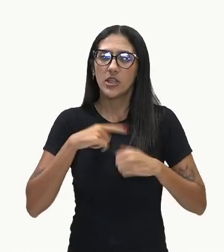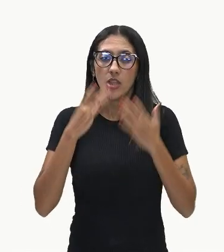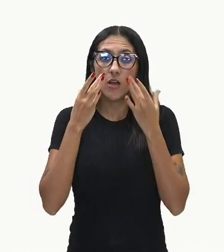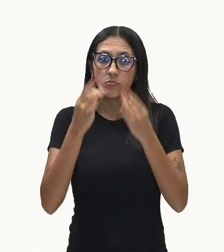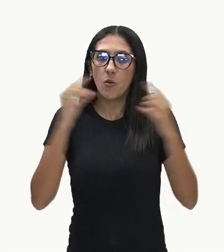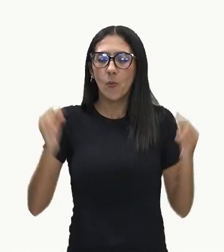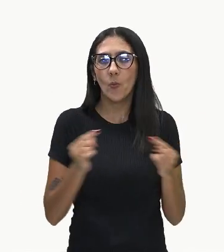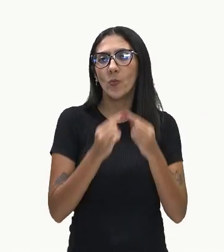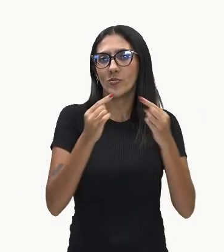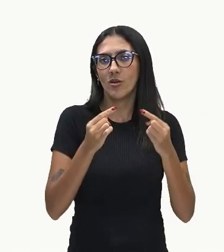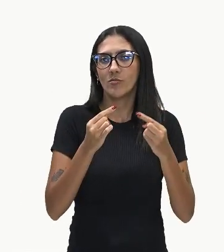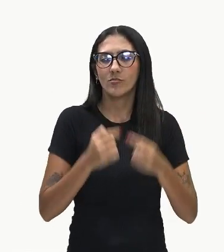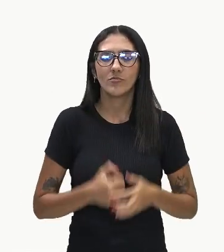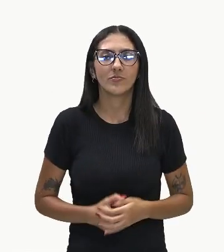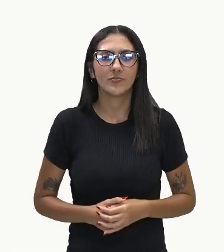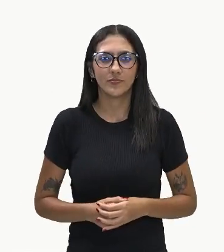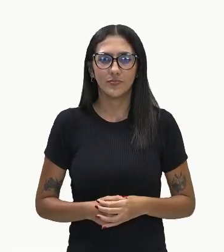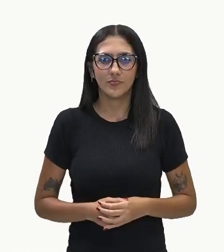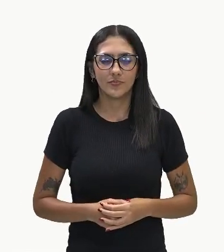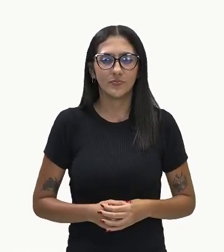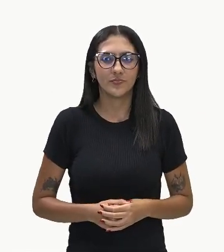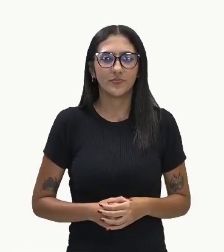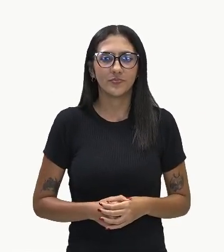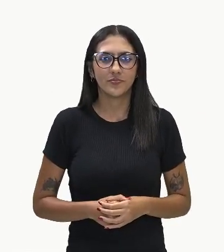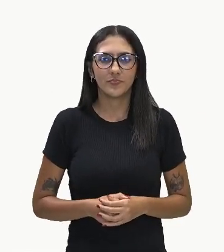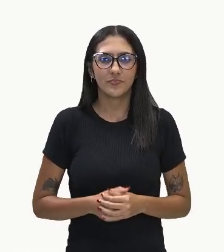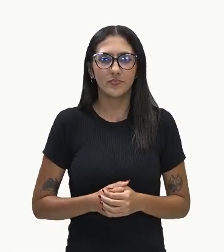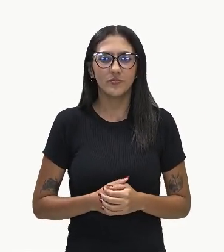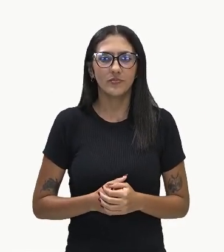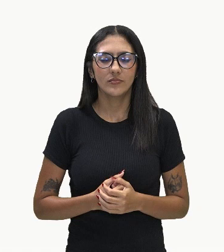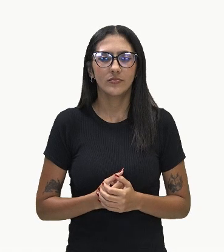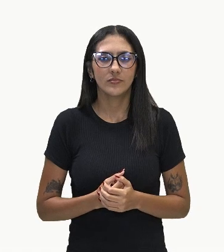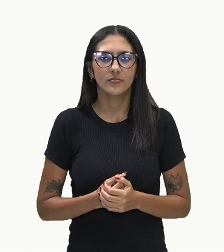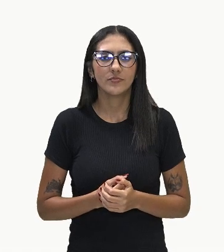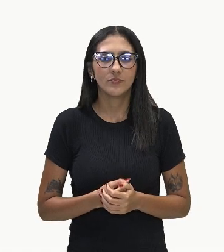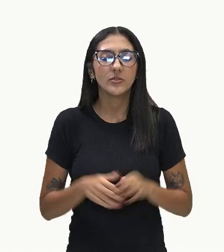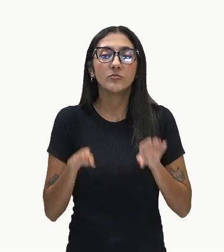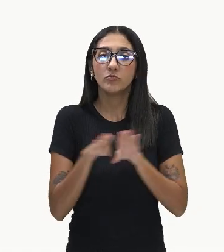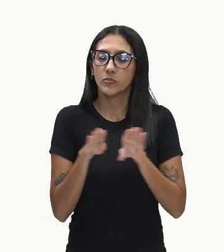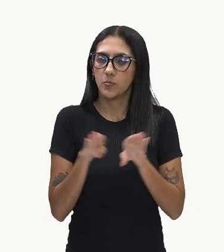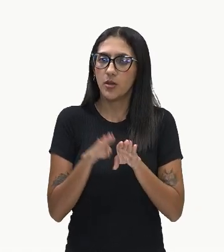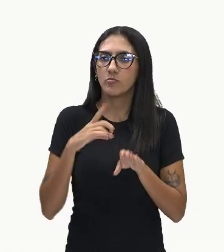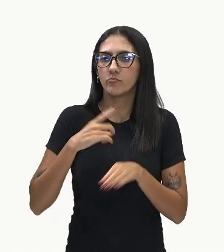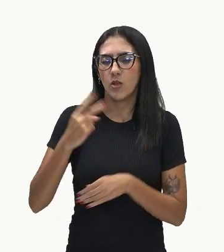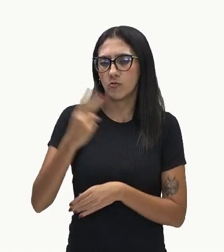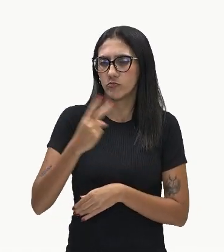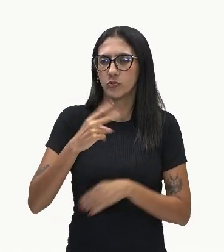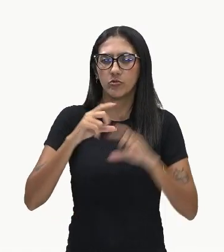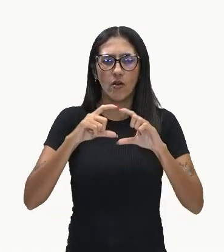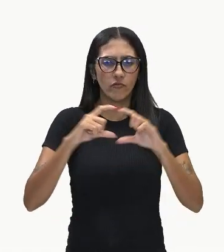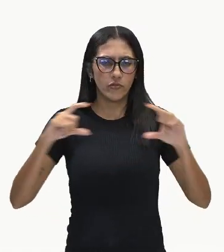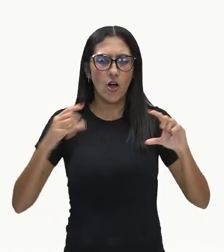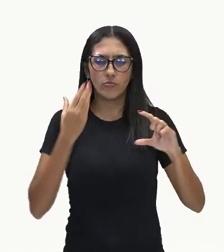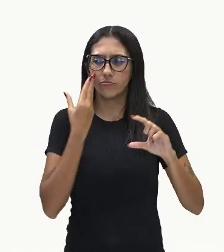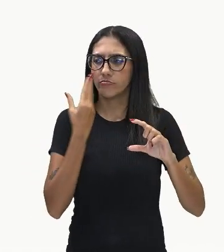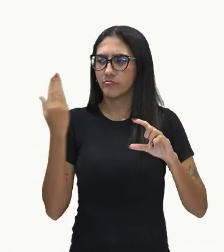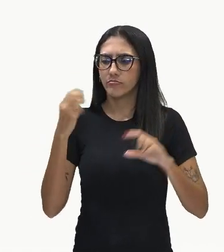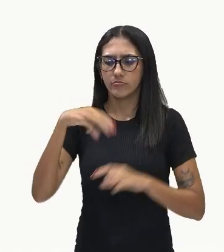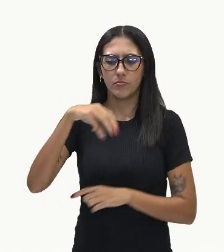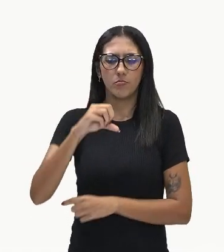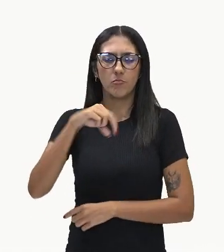mesma, tudo bem? E aí a gente também tem uma fórmula, que é a fórmula do nosso